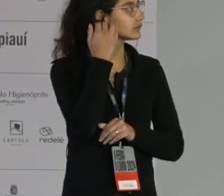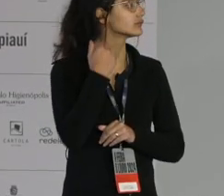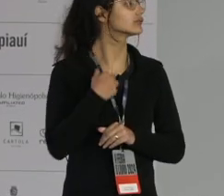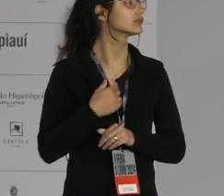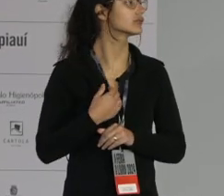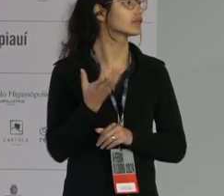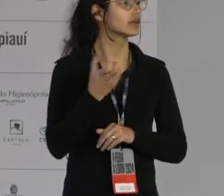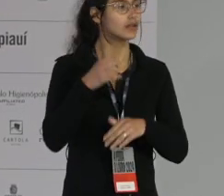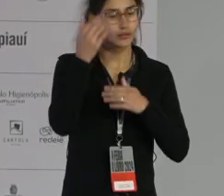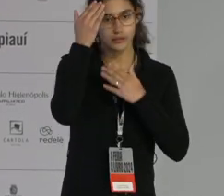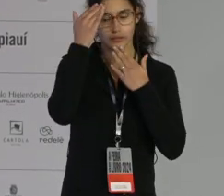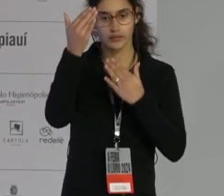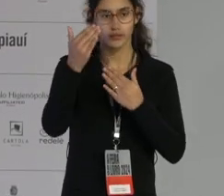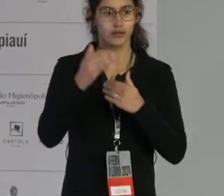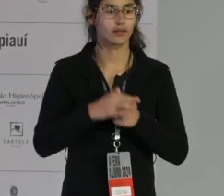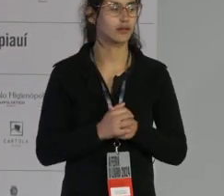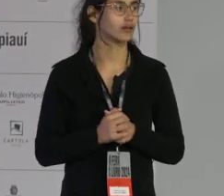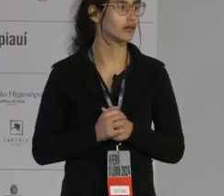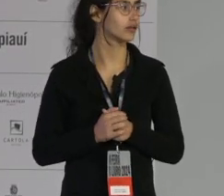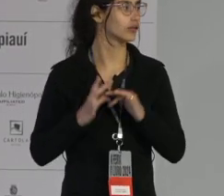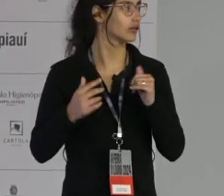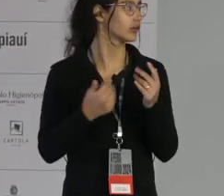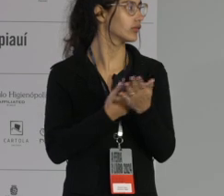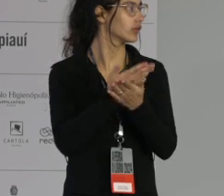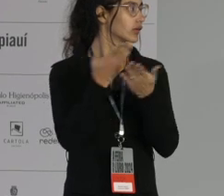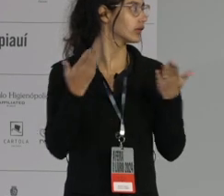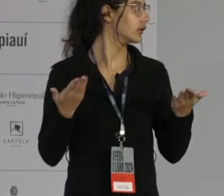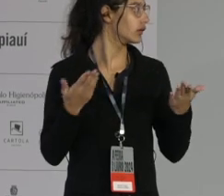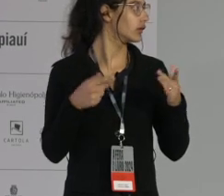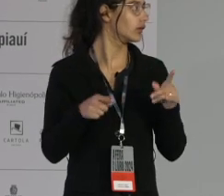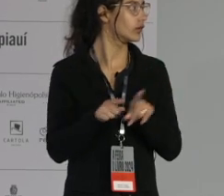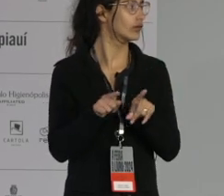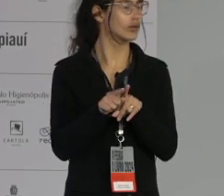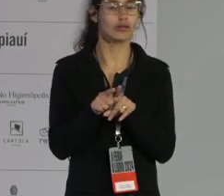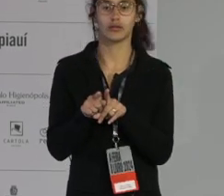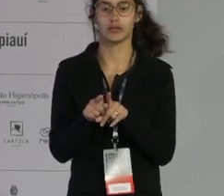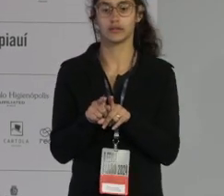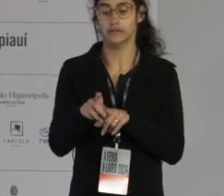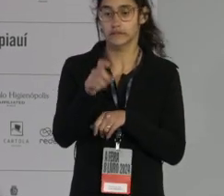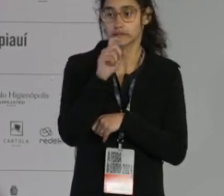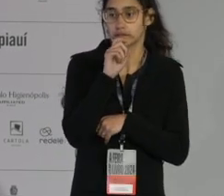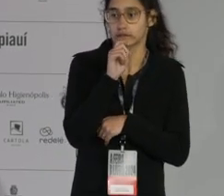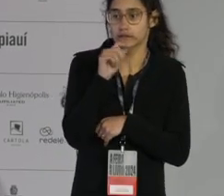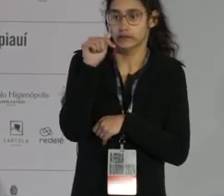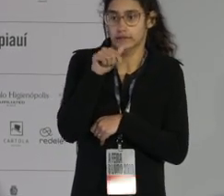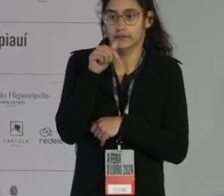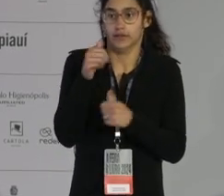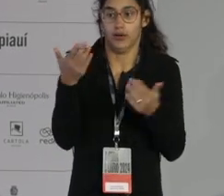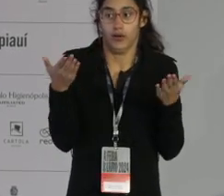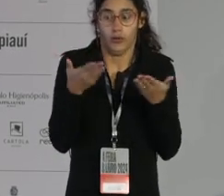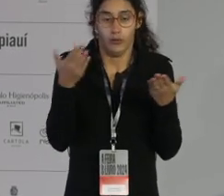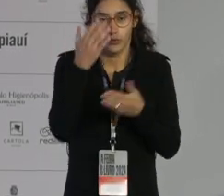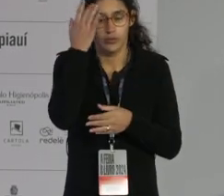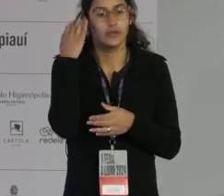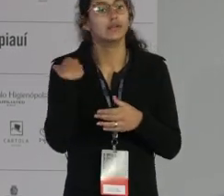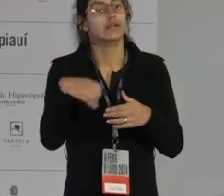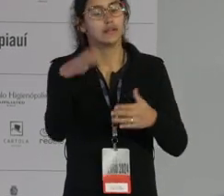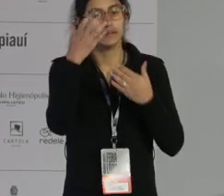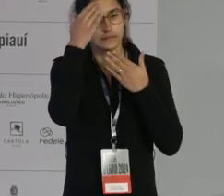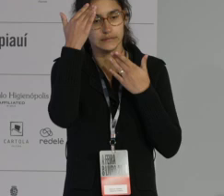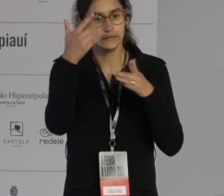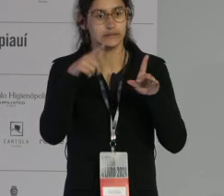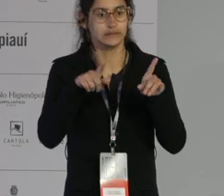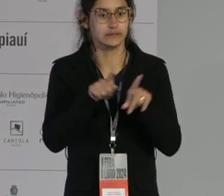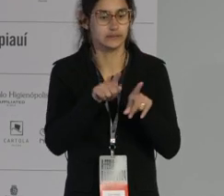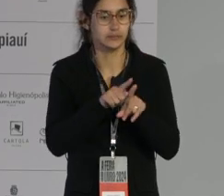primeiro queria agradecer a todos vocês que saíram nesse domingo frio para vir aqui. Queria agradecer